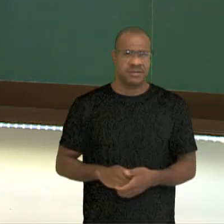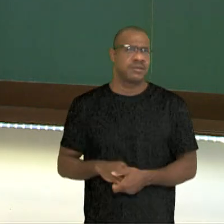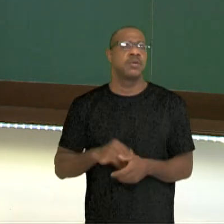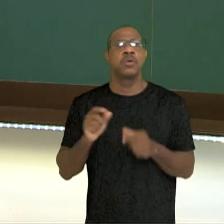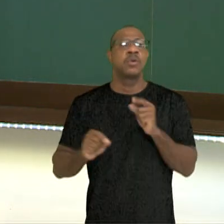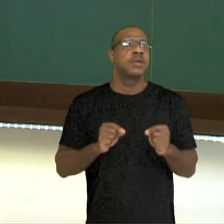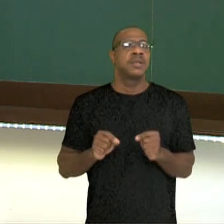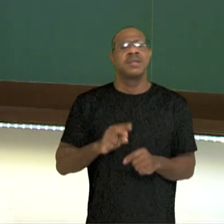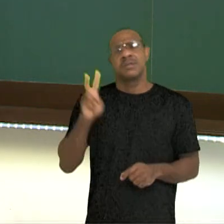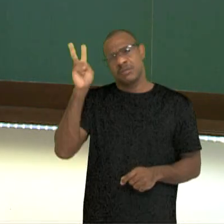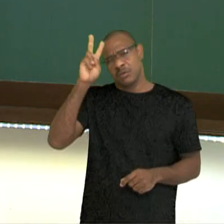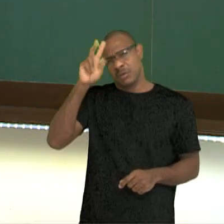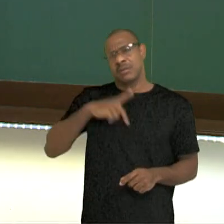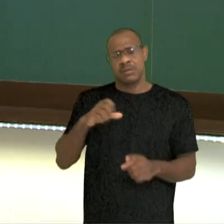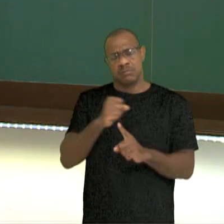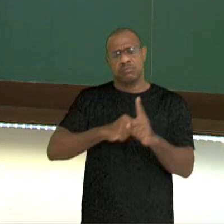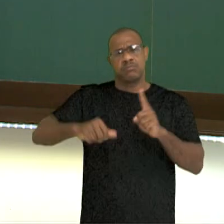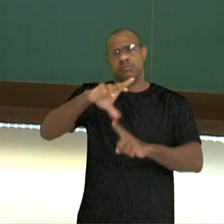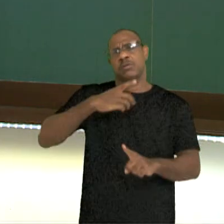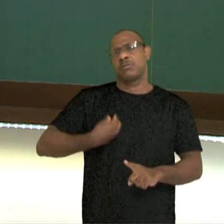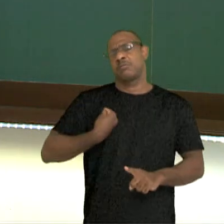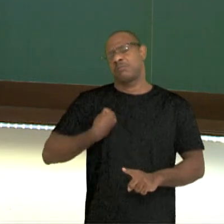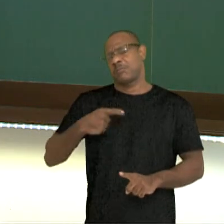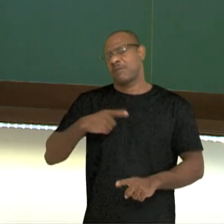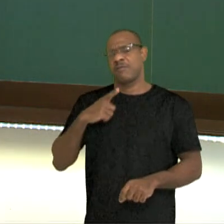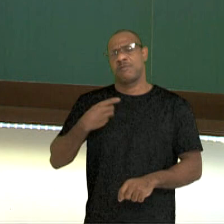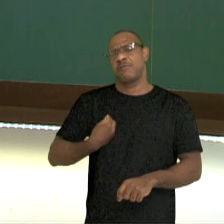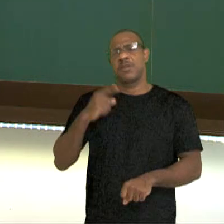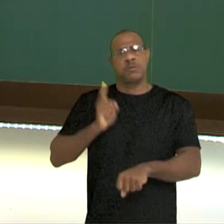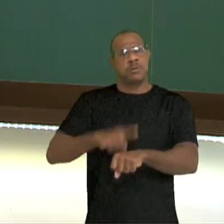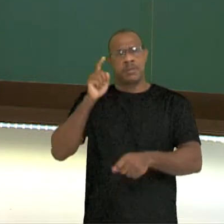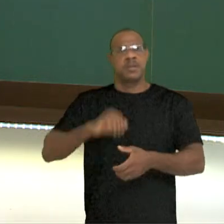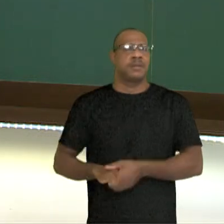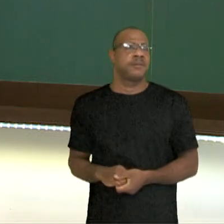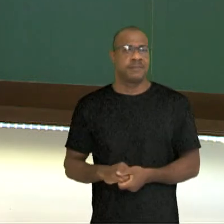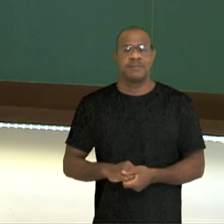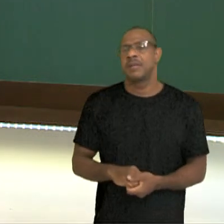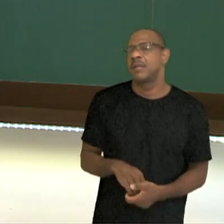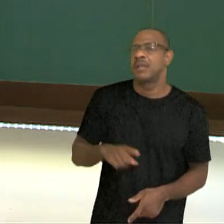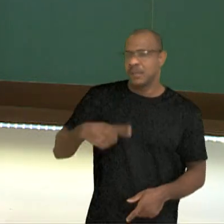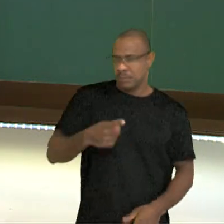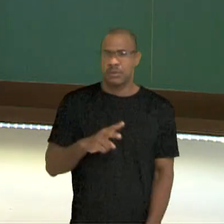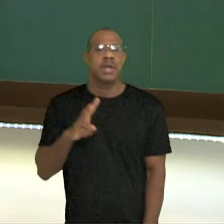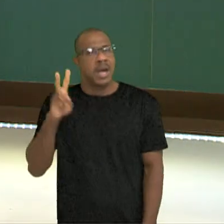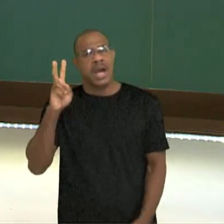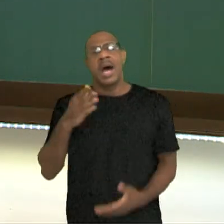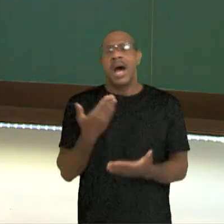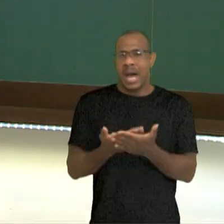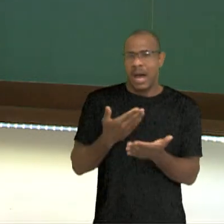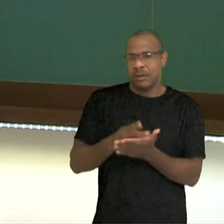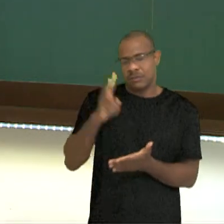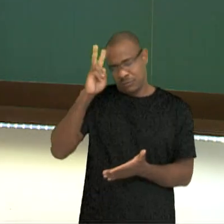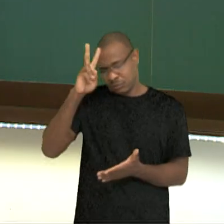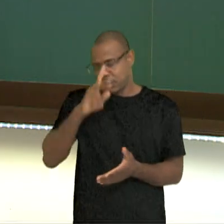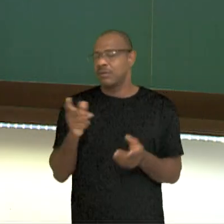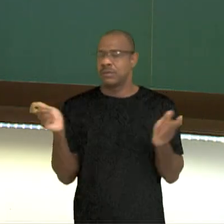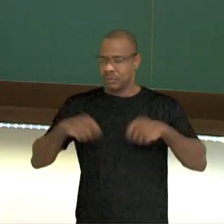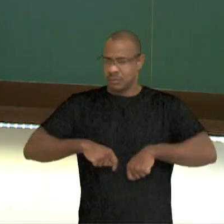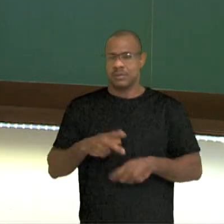situação histórica social que o Brasil estava vivendo naquele momento. Corre lá para a aula de história daqui a pouco que você consegue colocar tudo em